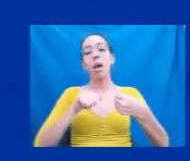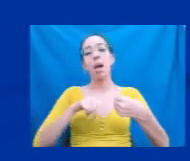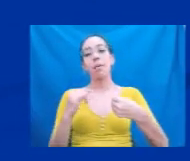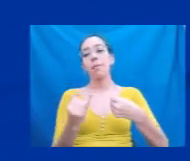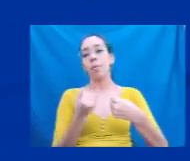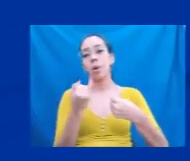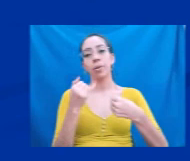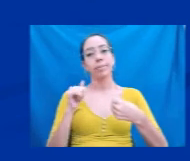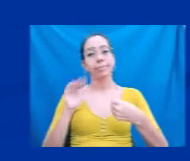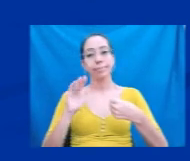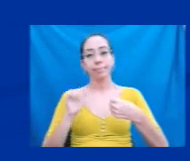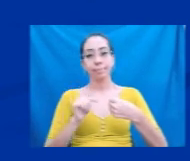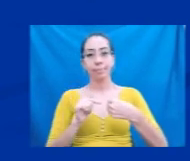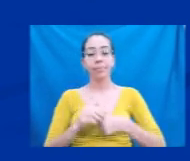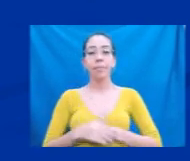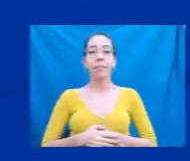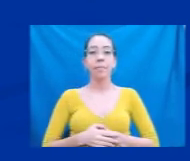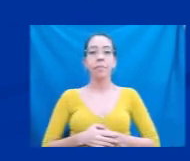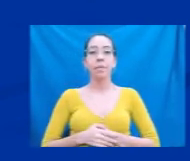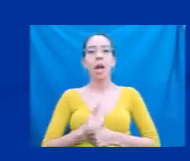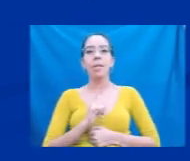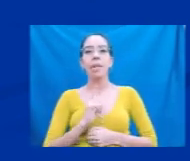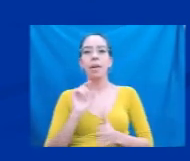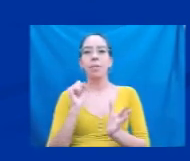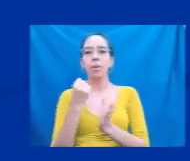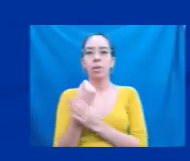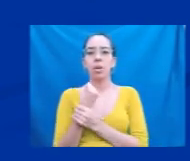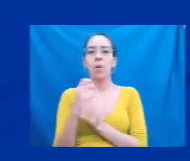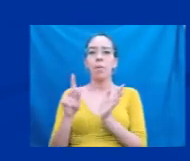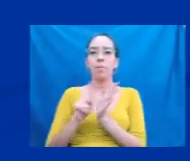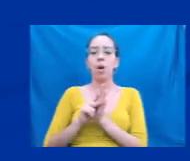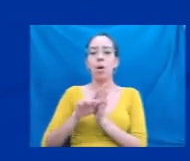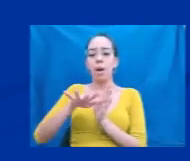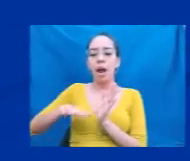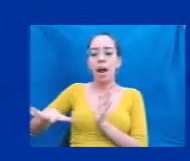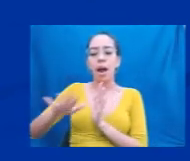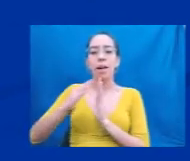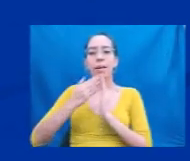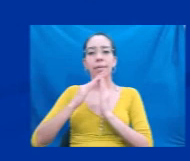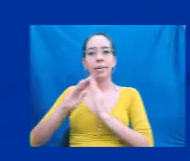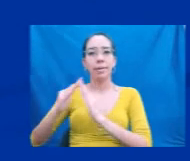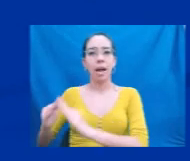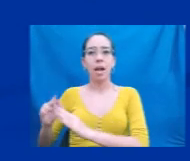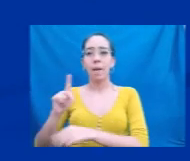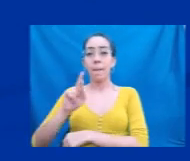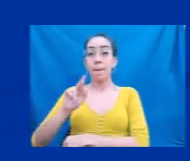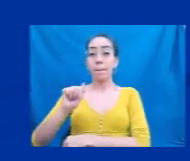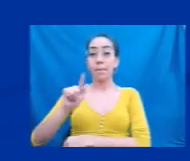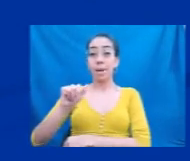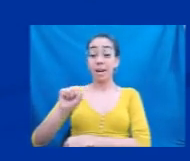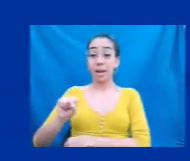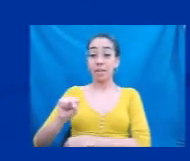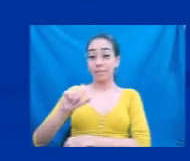Existe proteção contra pragas urbanas, então, gente, vocês imaginem o que que um roedor não é capaz de fazer no local que tem